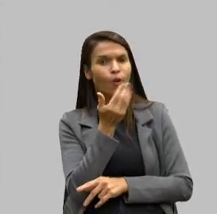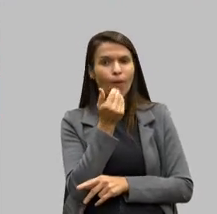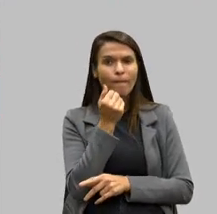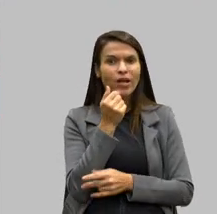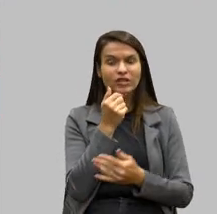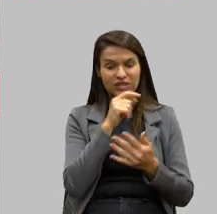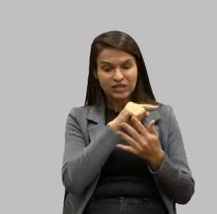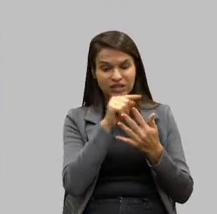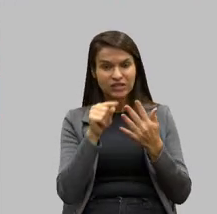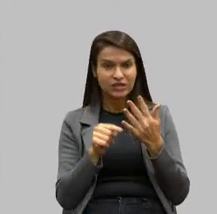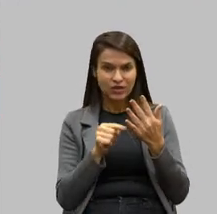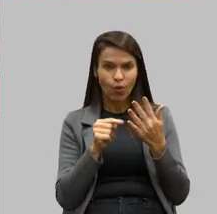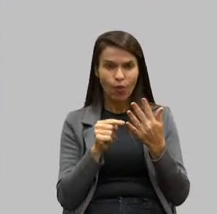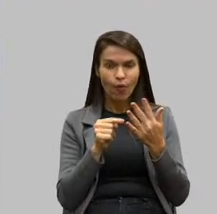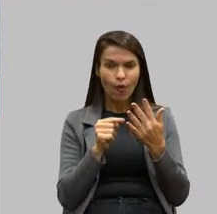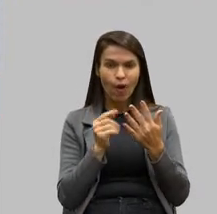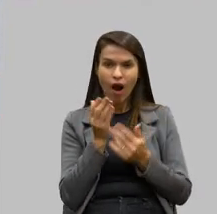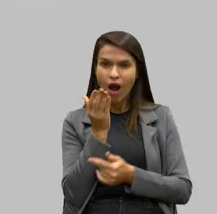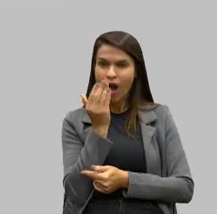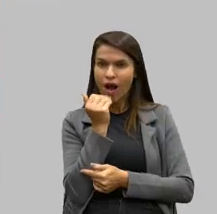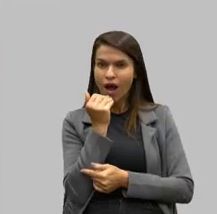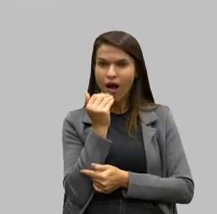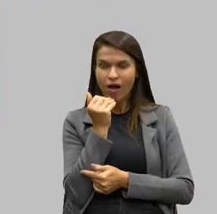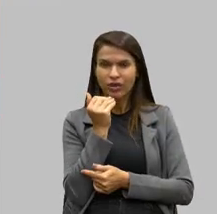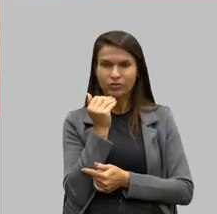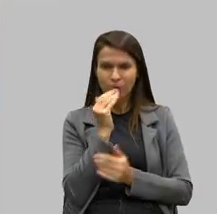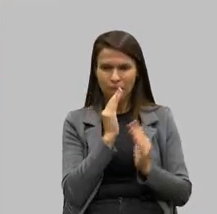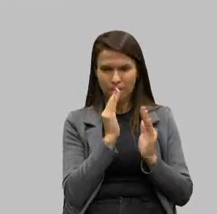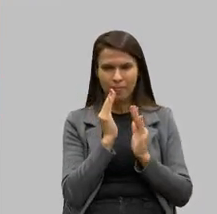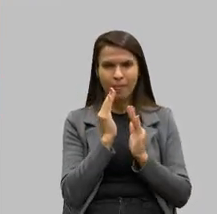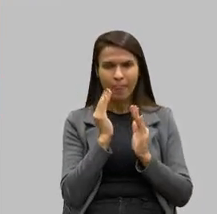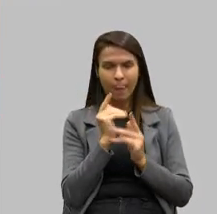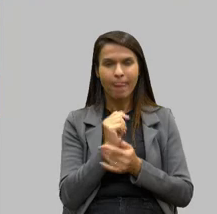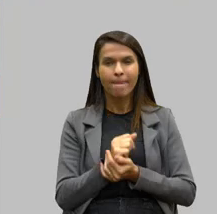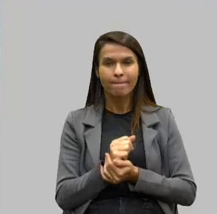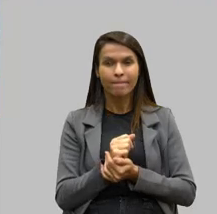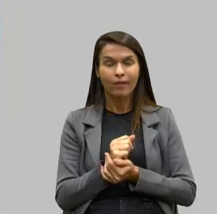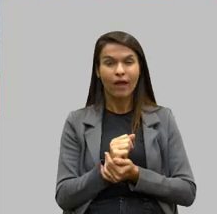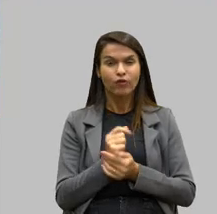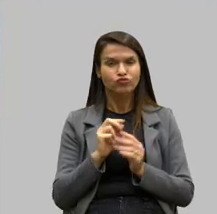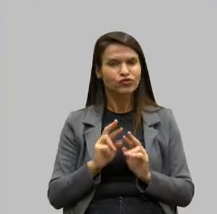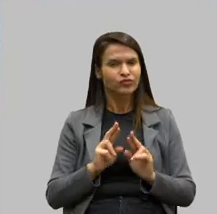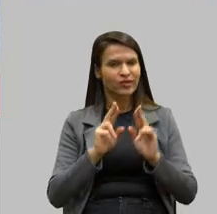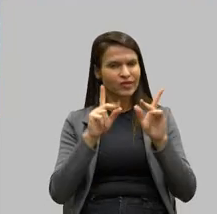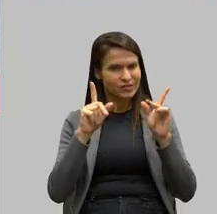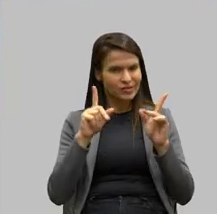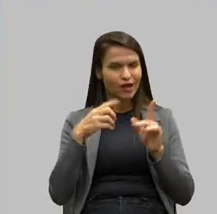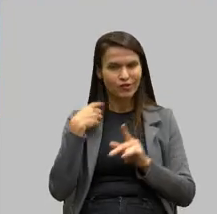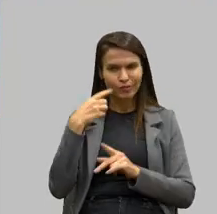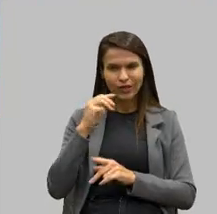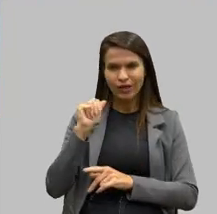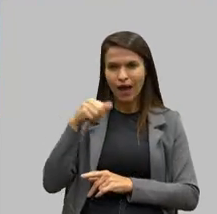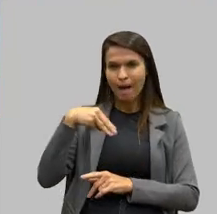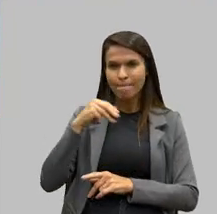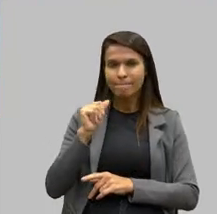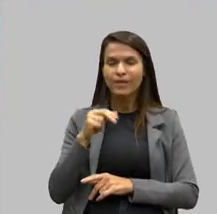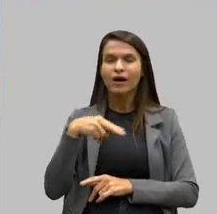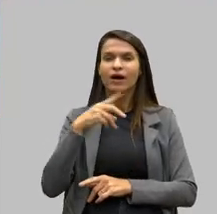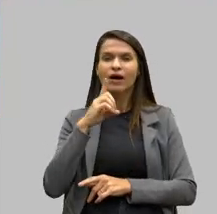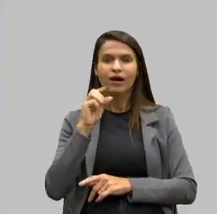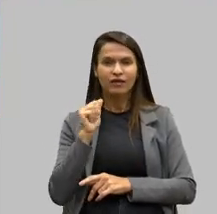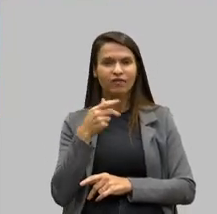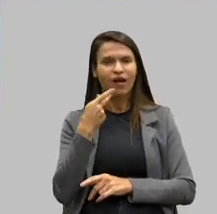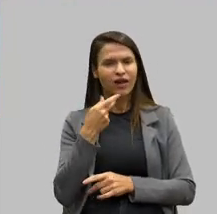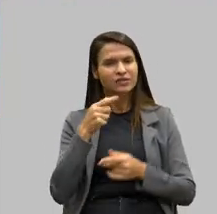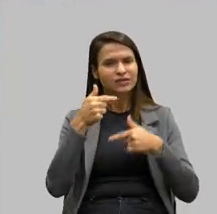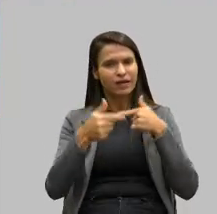cinco refeições, deputado Arantes. É um diferencial mesmo, o deputado Amanda. Então, obrigado por ressaltar, esse trabalho